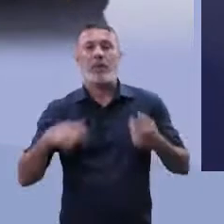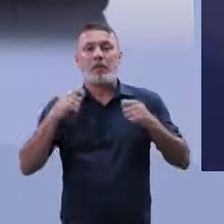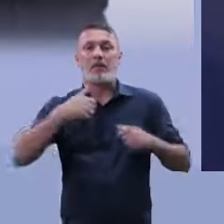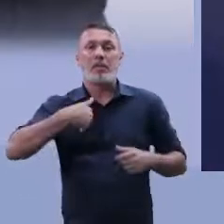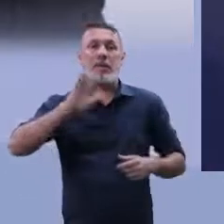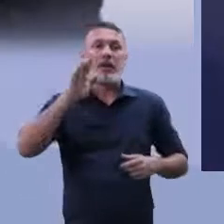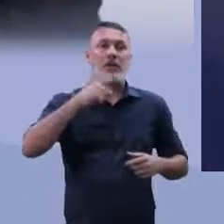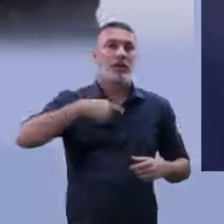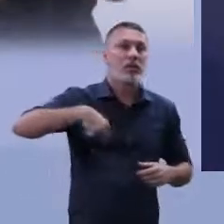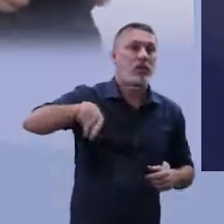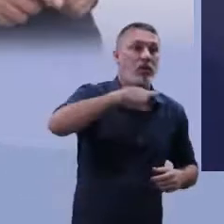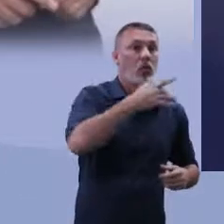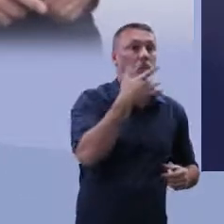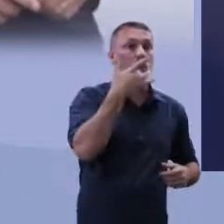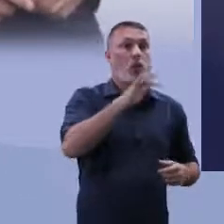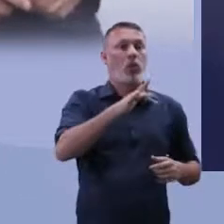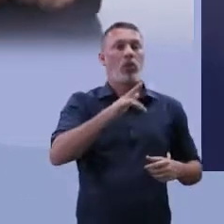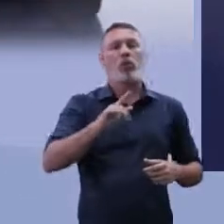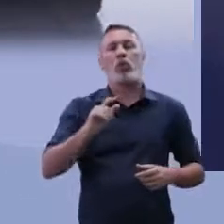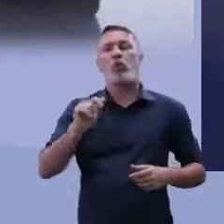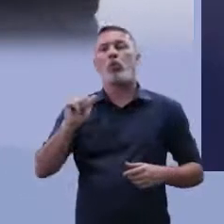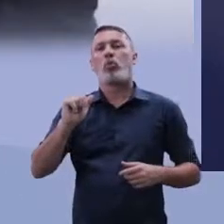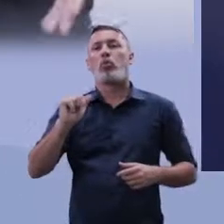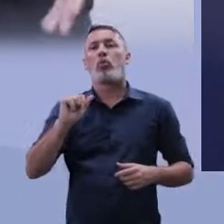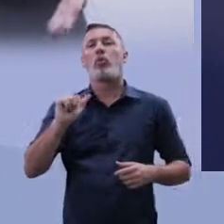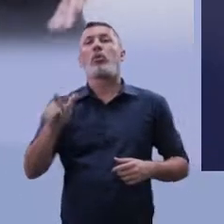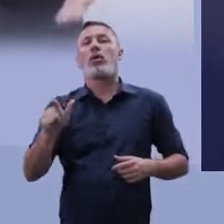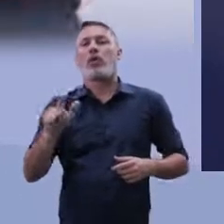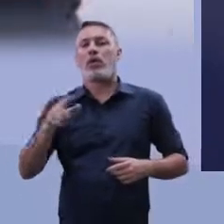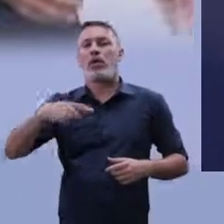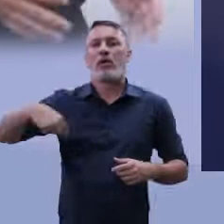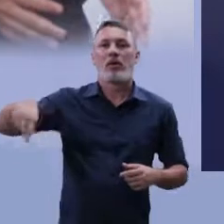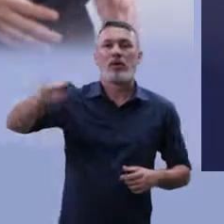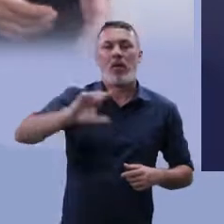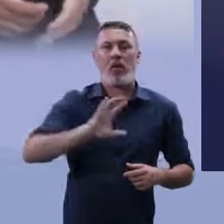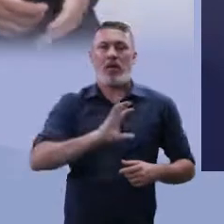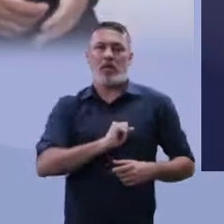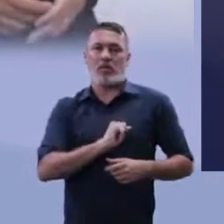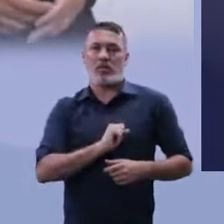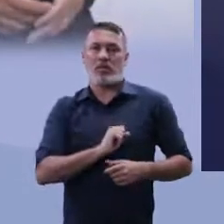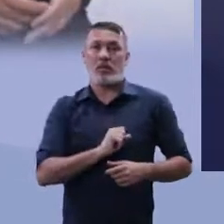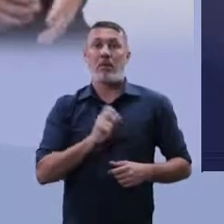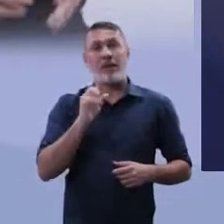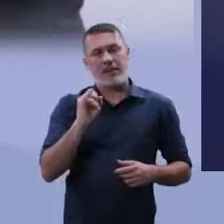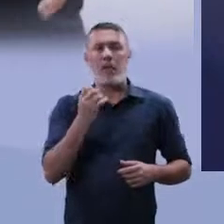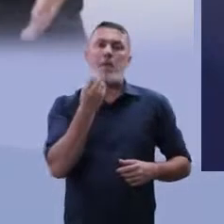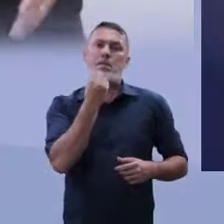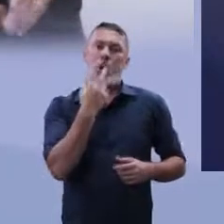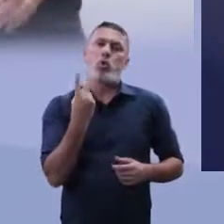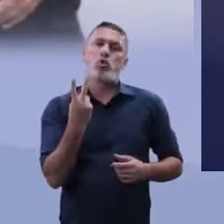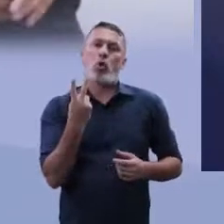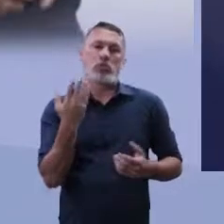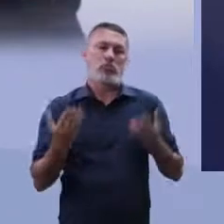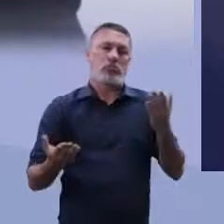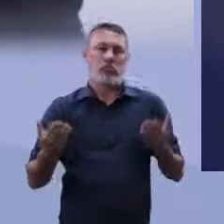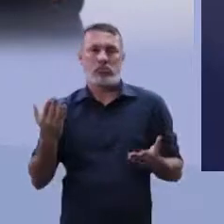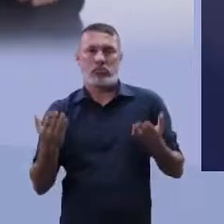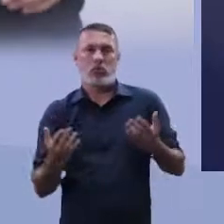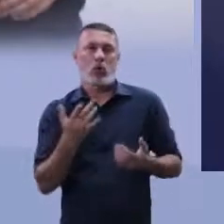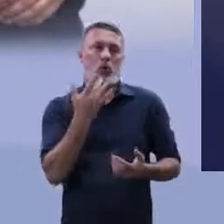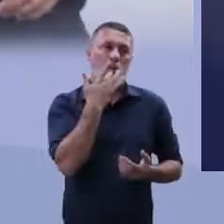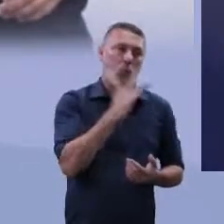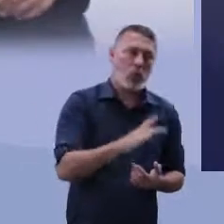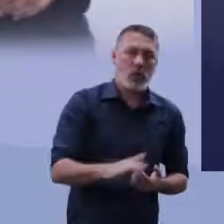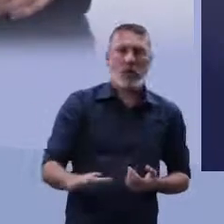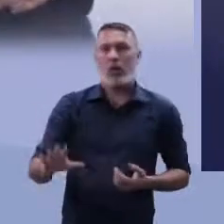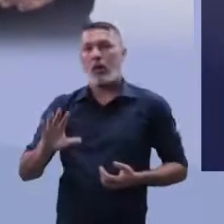mais temido do que amado. Bom que seja os dois, segundo o próprio Maquiavel. Mas, se não tiver como ser os